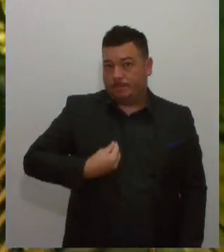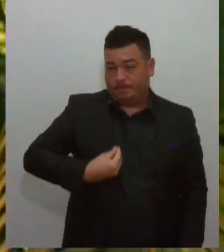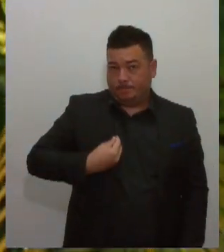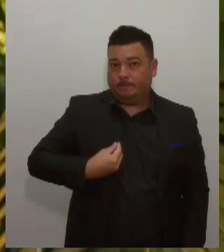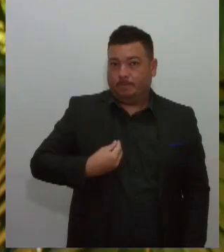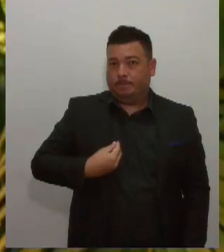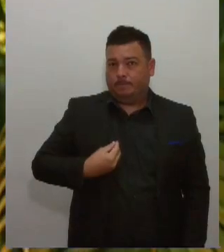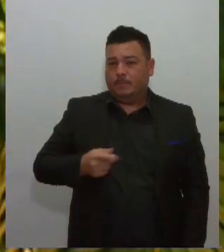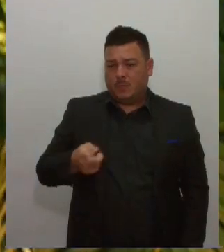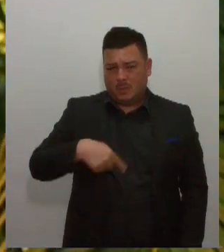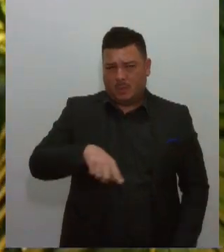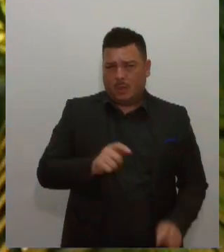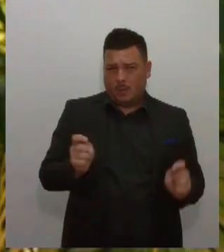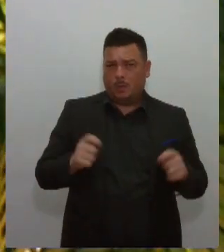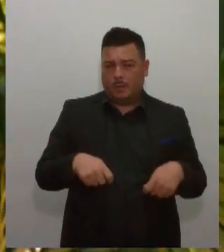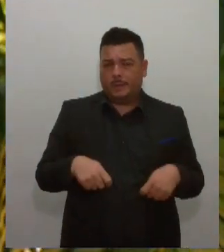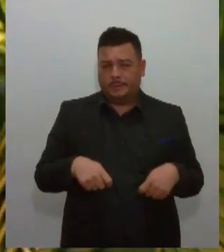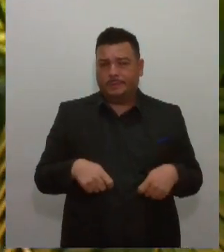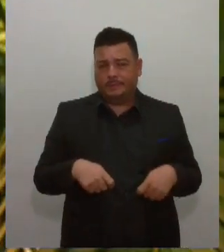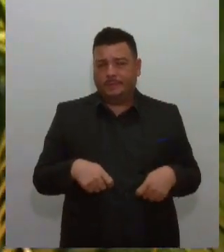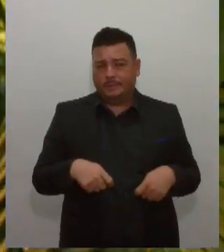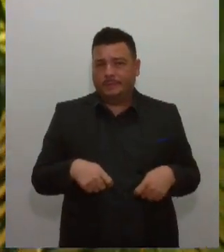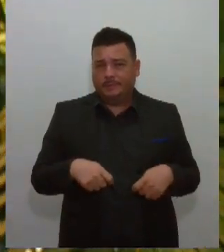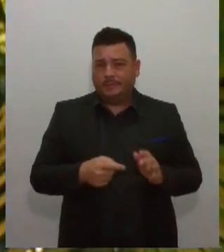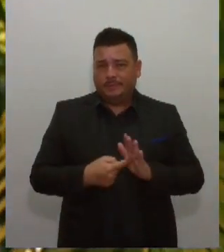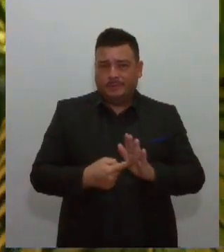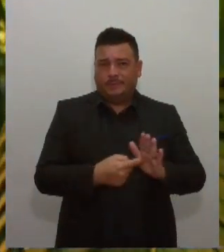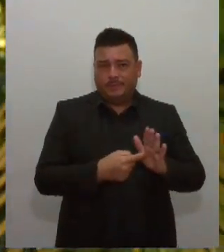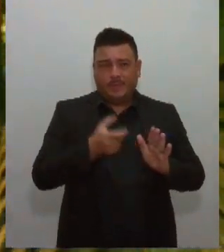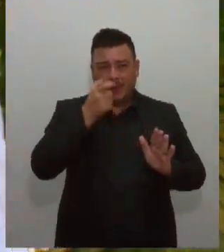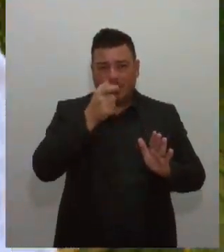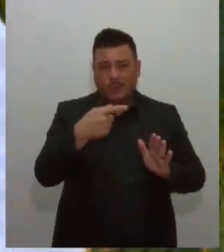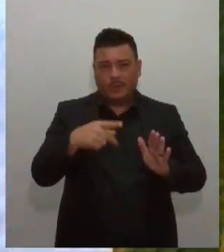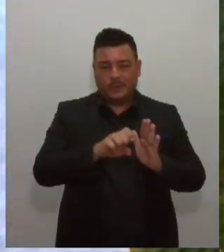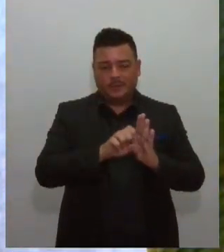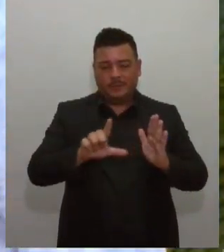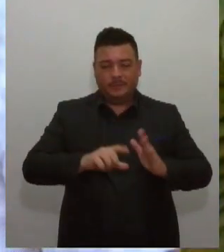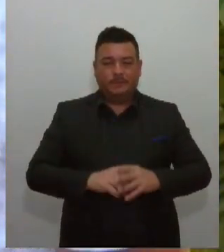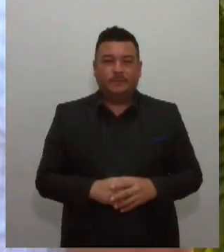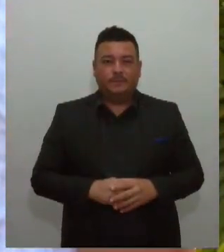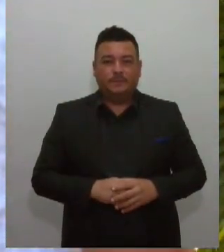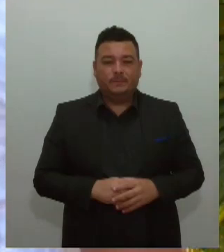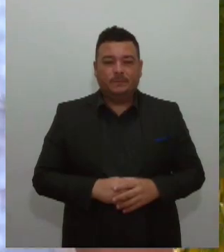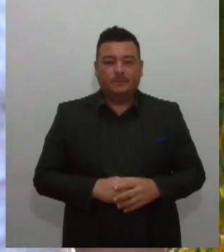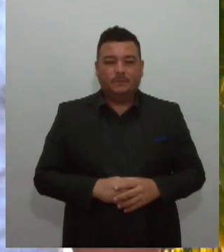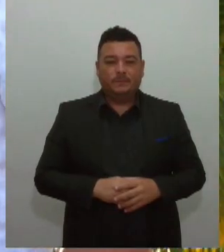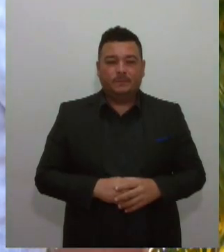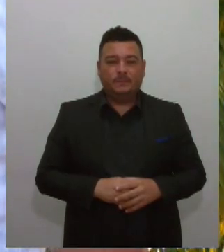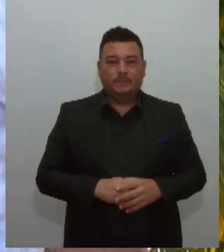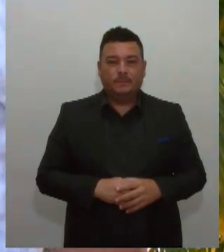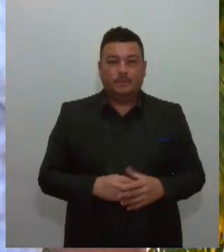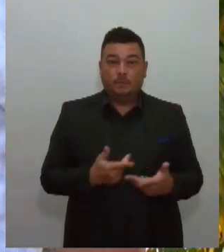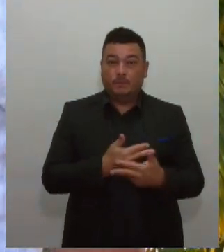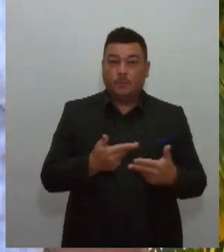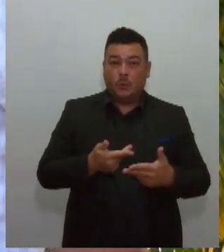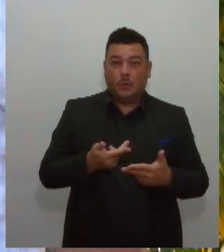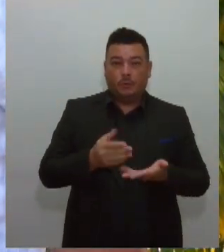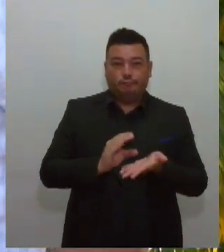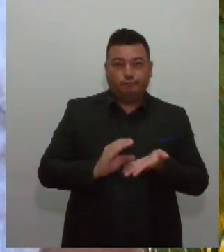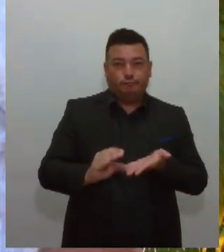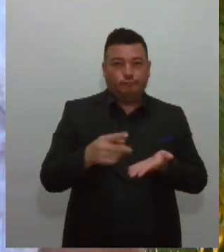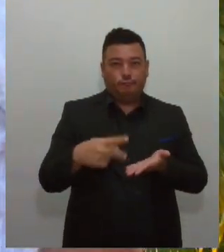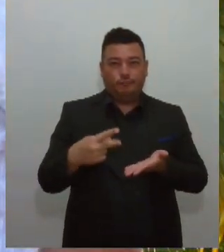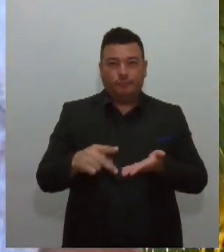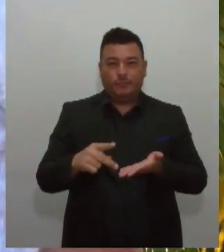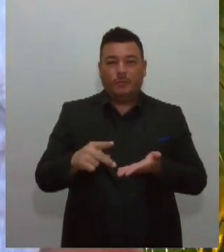podem demonstrar seu interesse nesse edital. Professor, dentre os benefícios concedidos pela Universidade Federal, nós